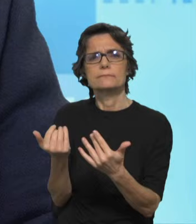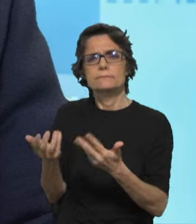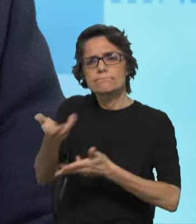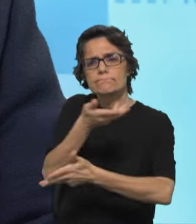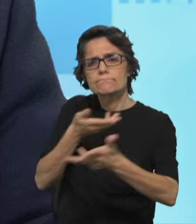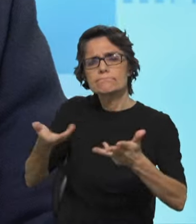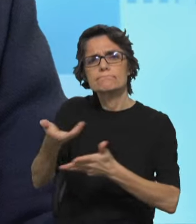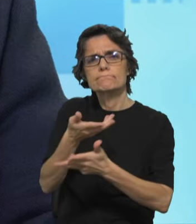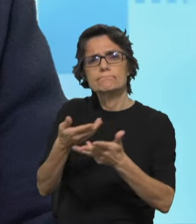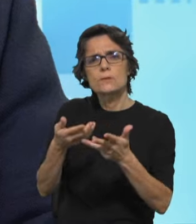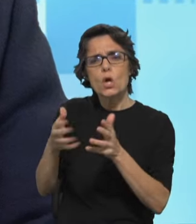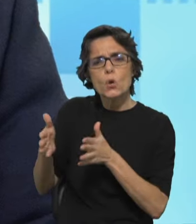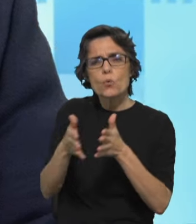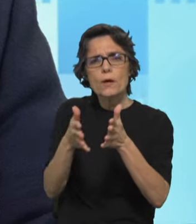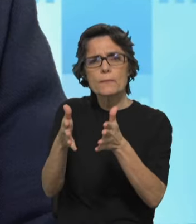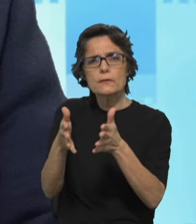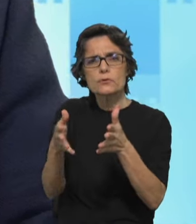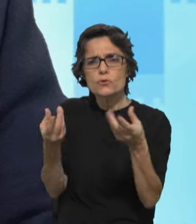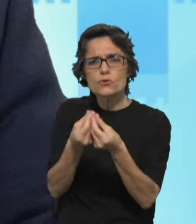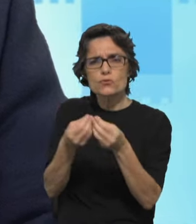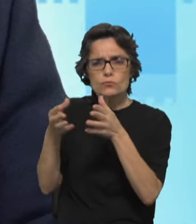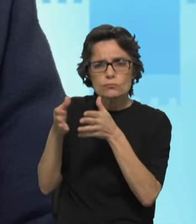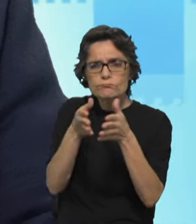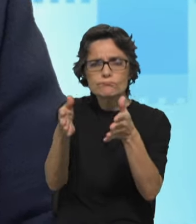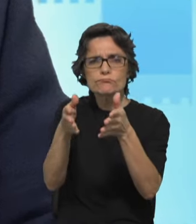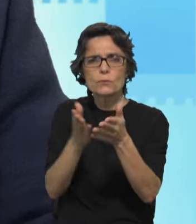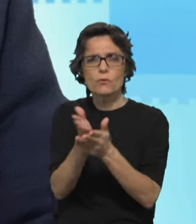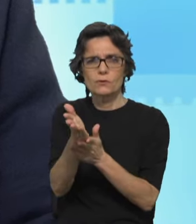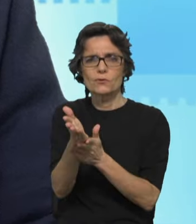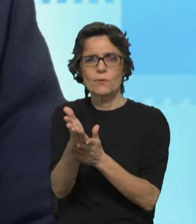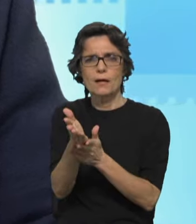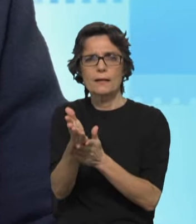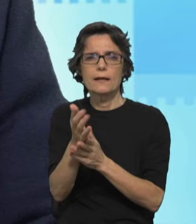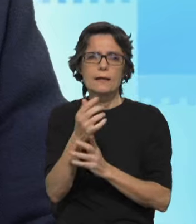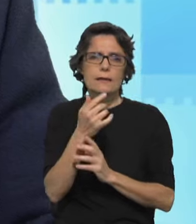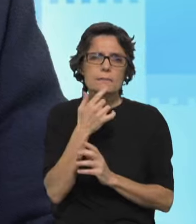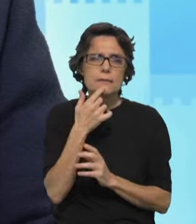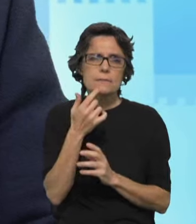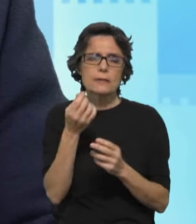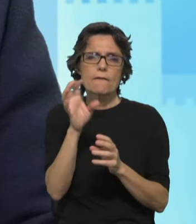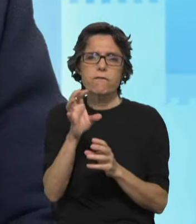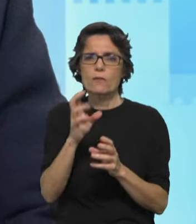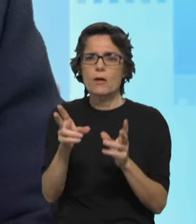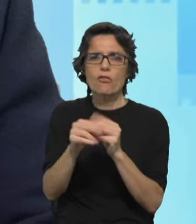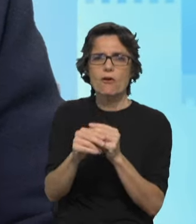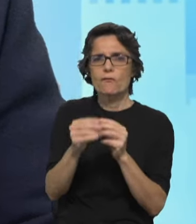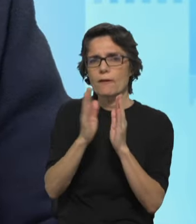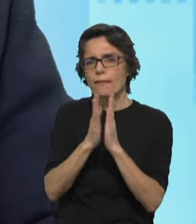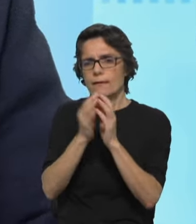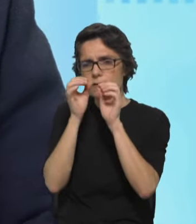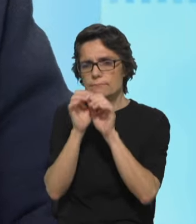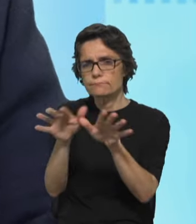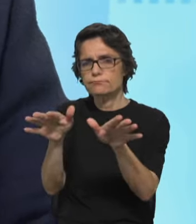um caminho e a descobrirem ou redescobrirem todos os dinamismos que, no fundo, que a própria celebração